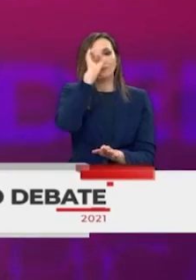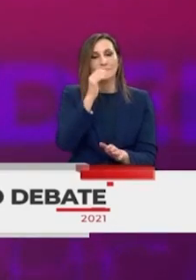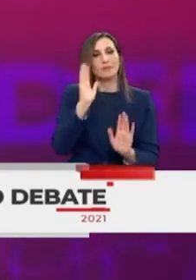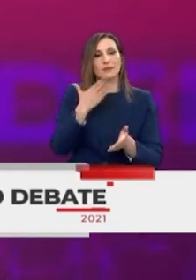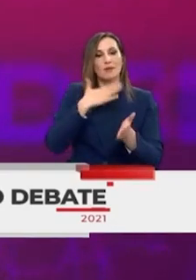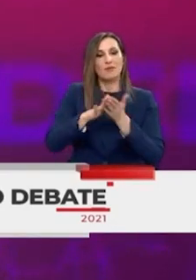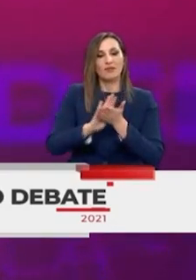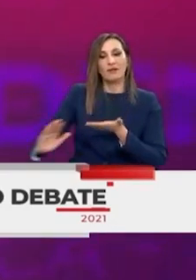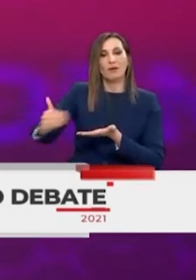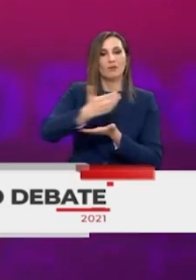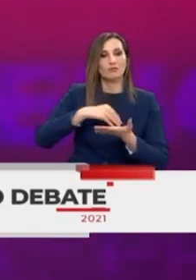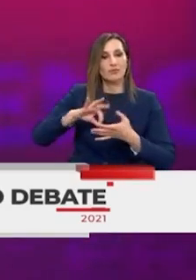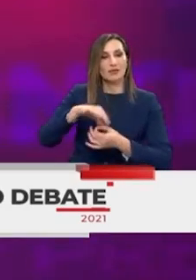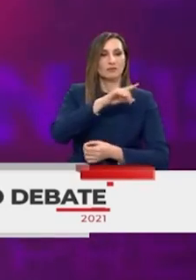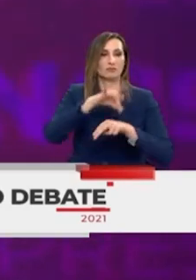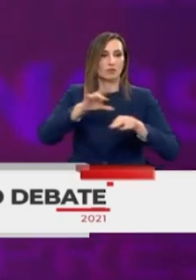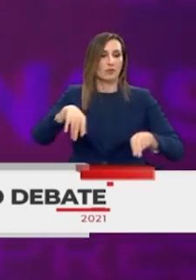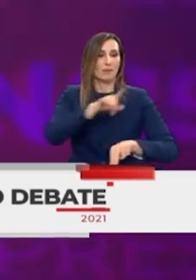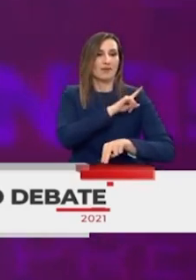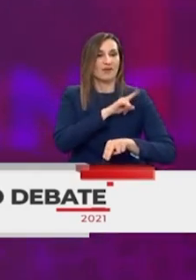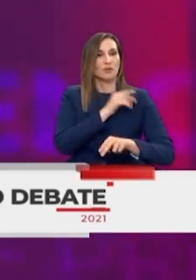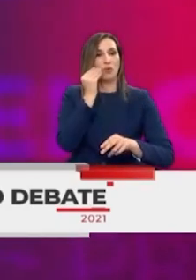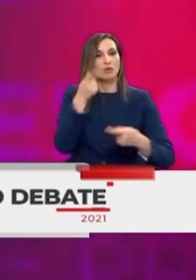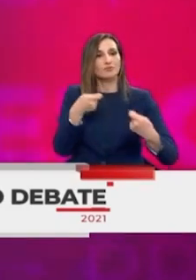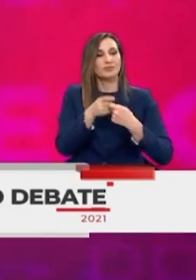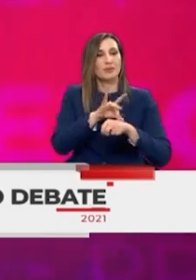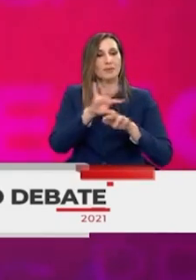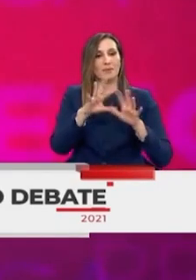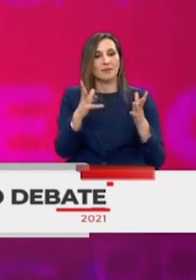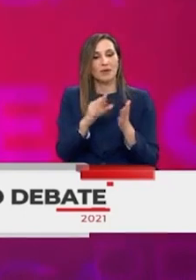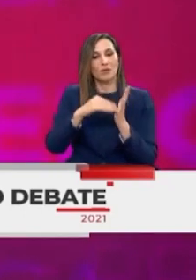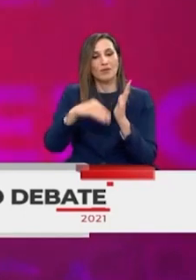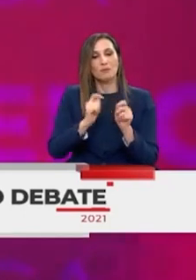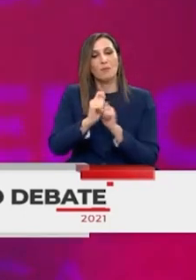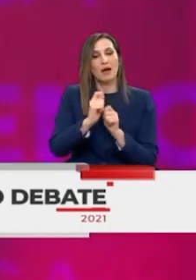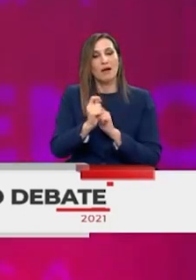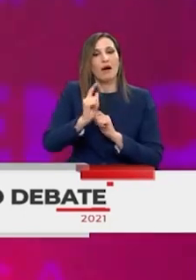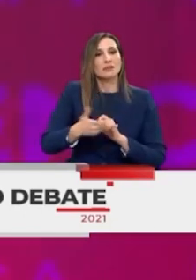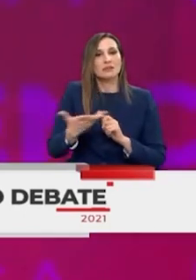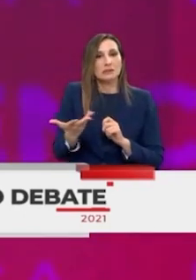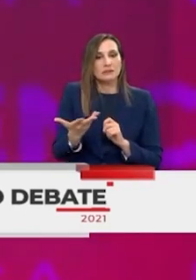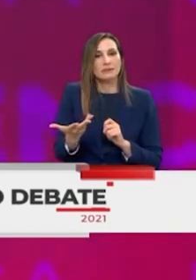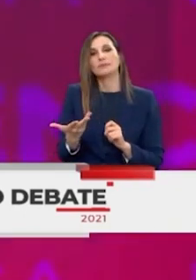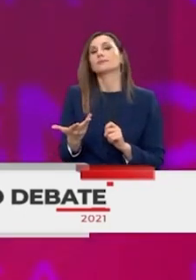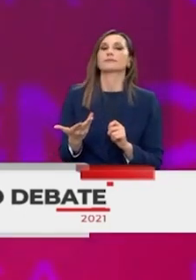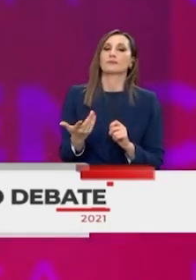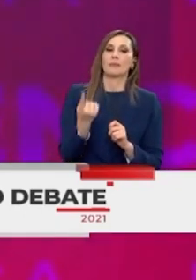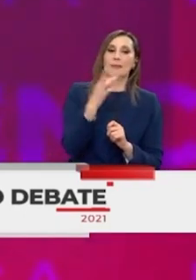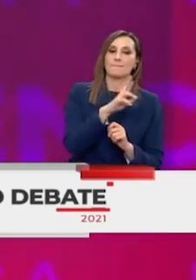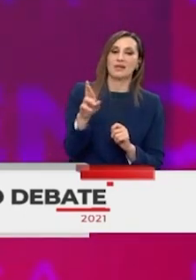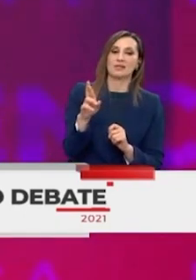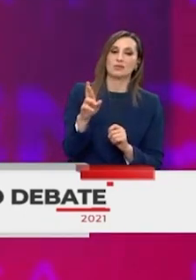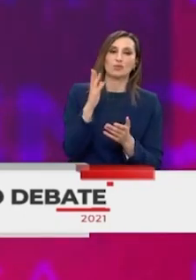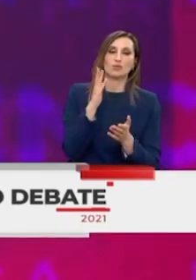neste momento os recursos da saúde privada para fazer face à pandemia? Com que contrato, pagando exatamente o quê? O preço do